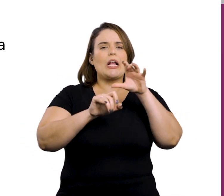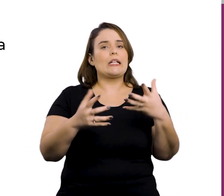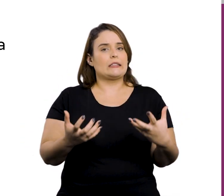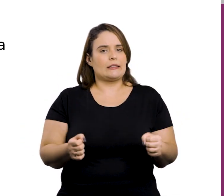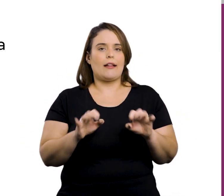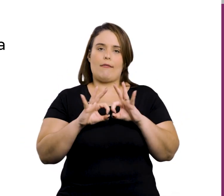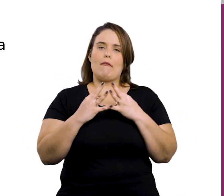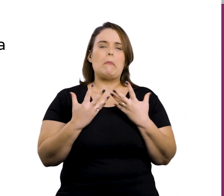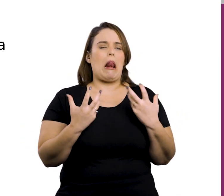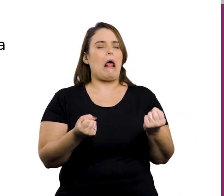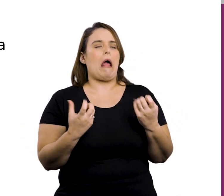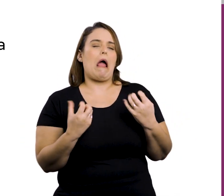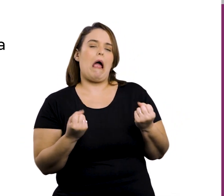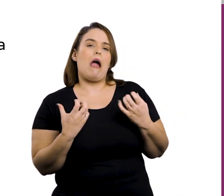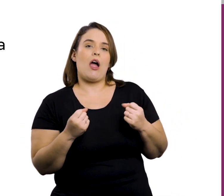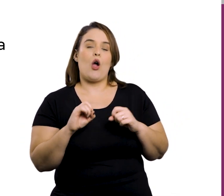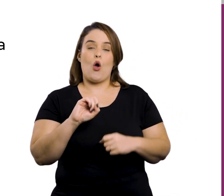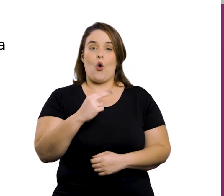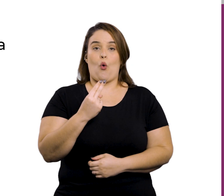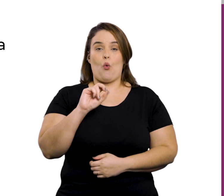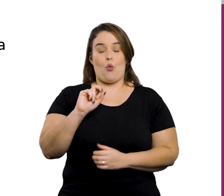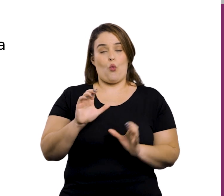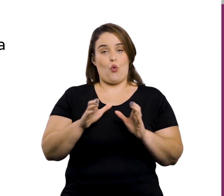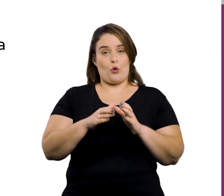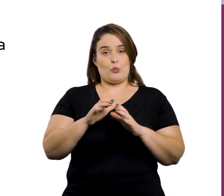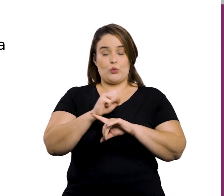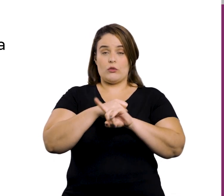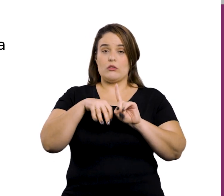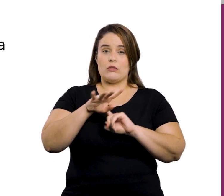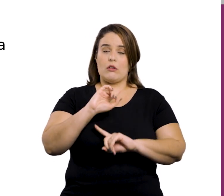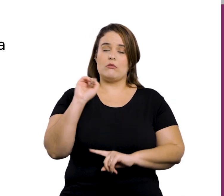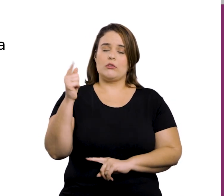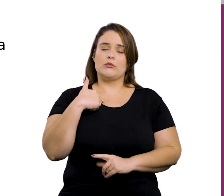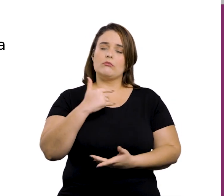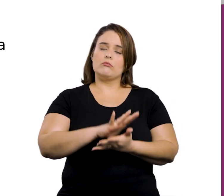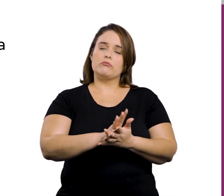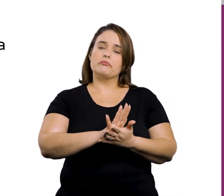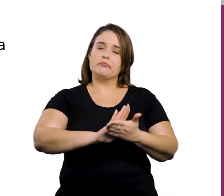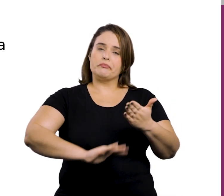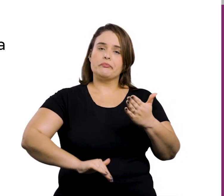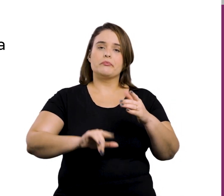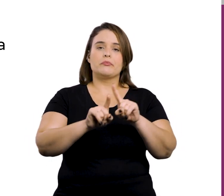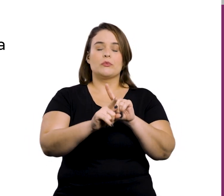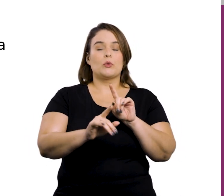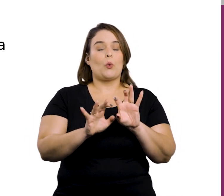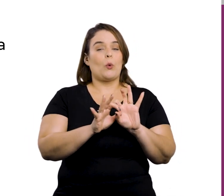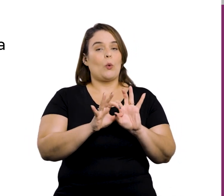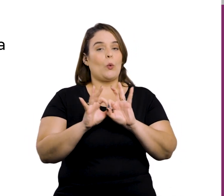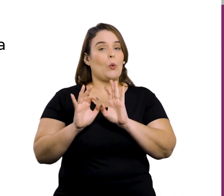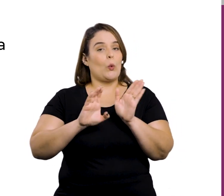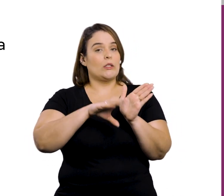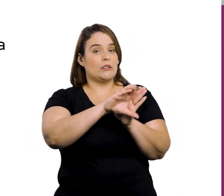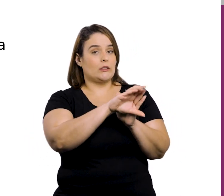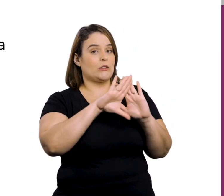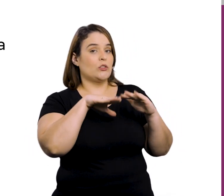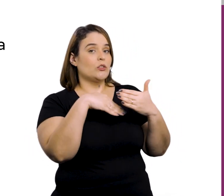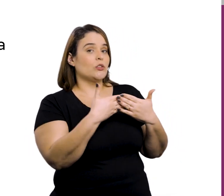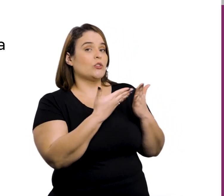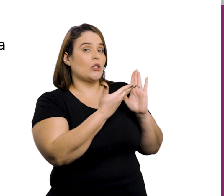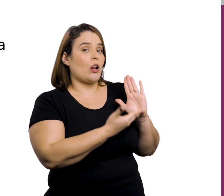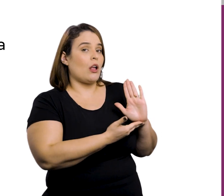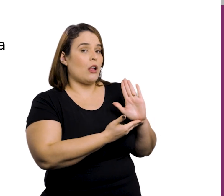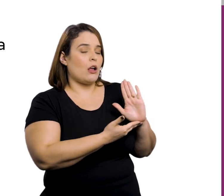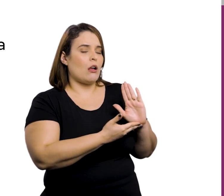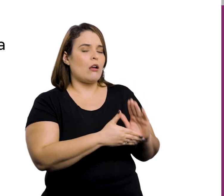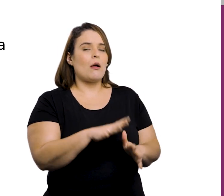que é aceitável às famílias ou a algum grupo social, estamos liquidando o próprio conceito de escola, em